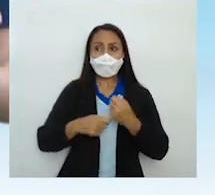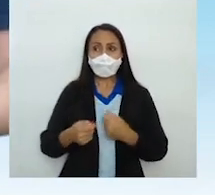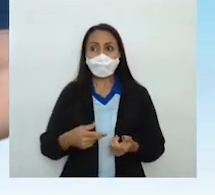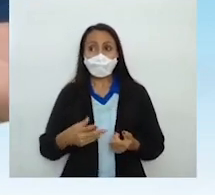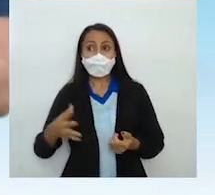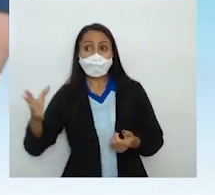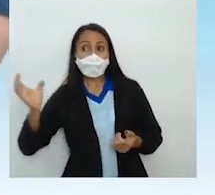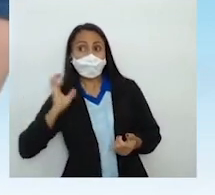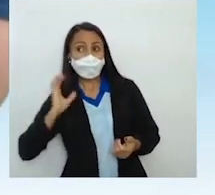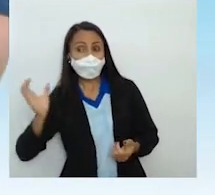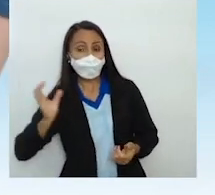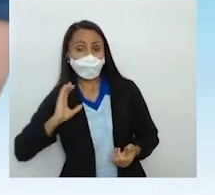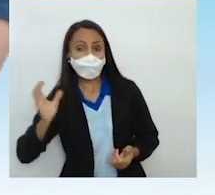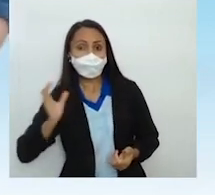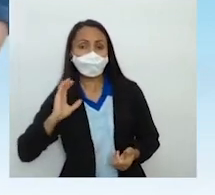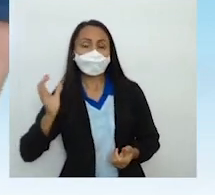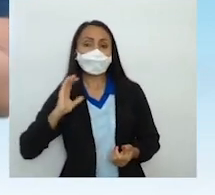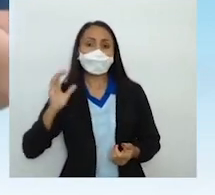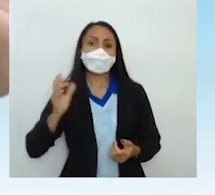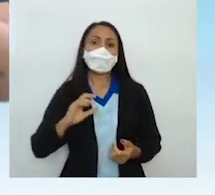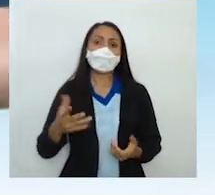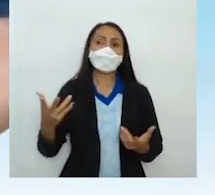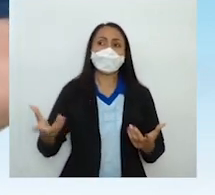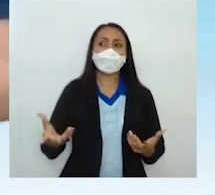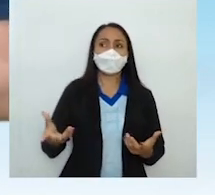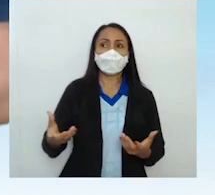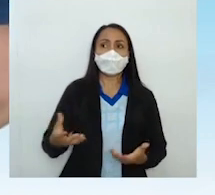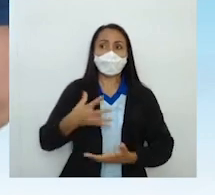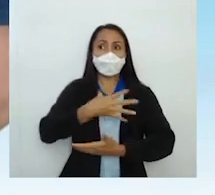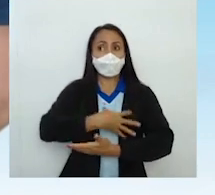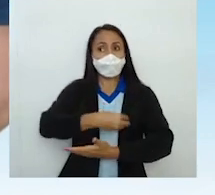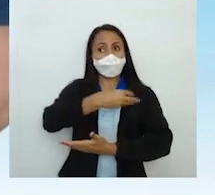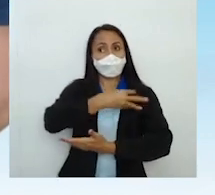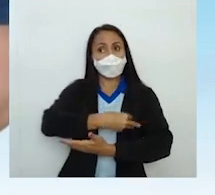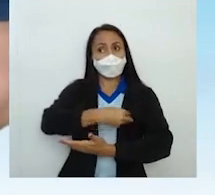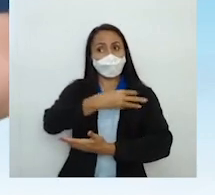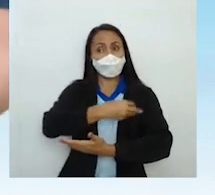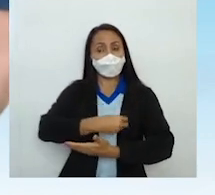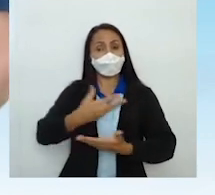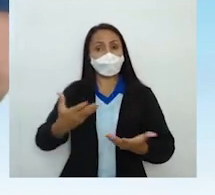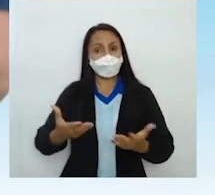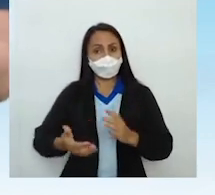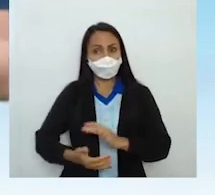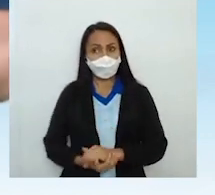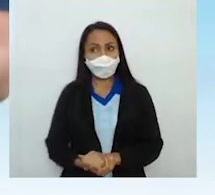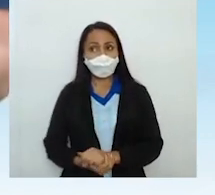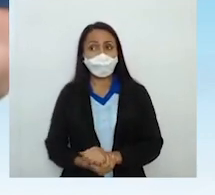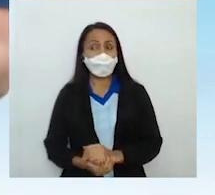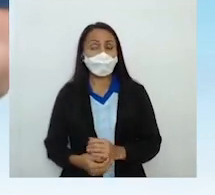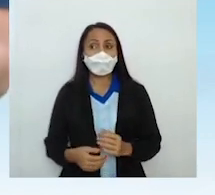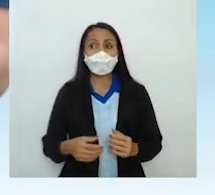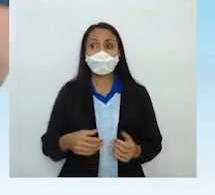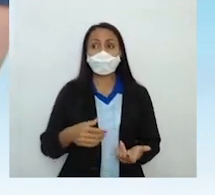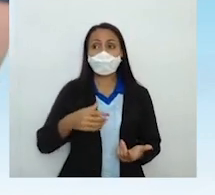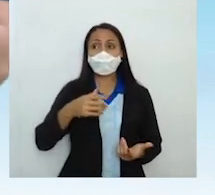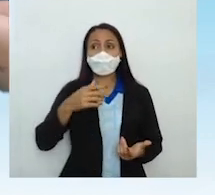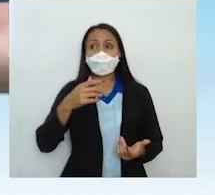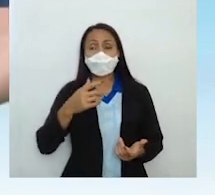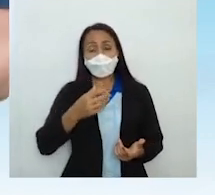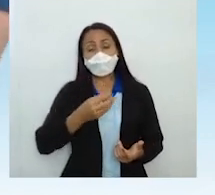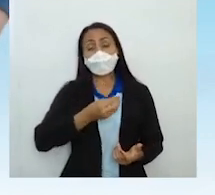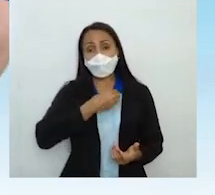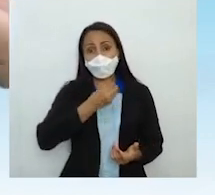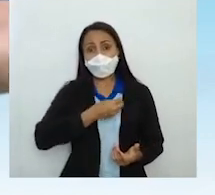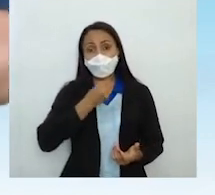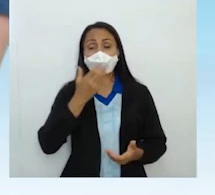né, riquíssimo, sendo cuidado e amamentado pela sua ama de leite, né? E existia ali também, inclusive, existia